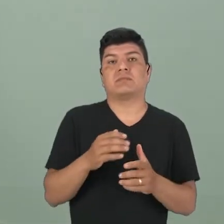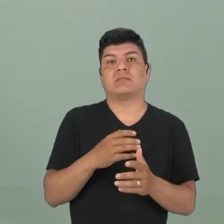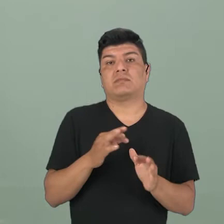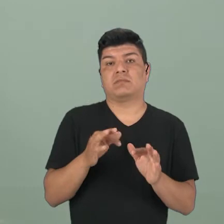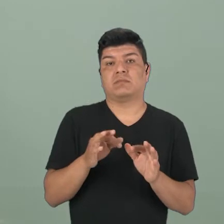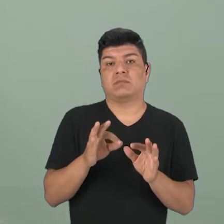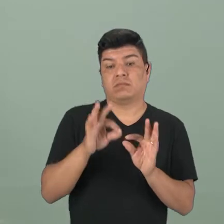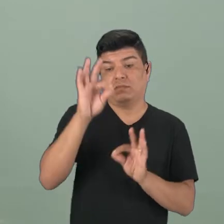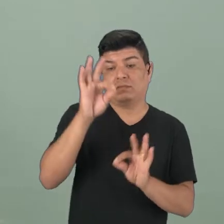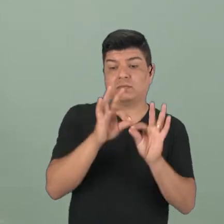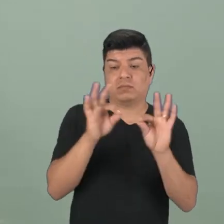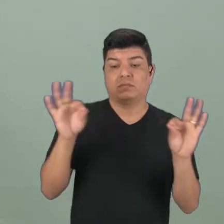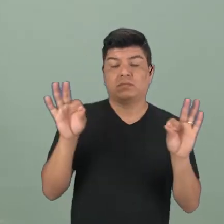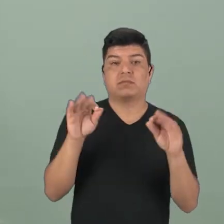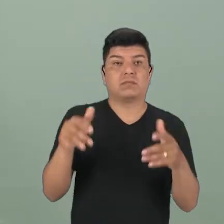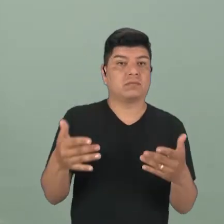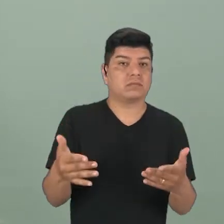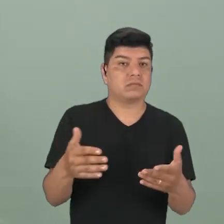medida.